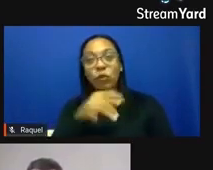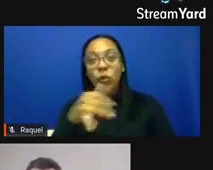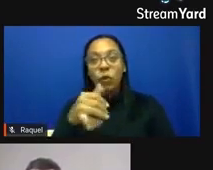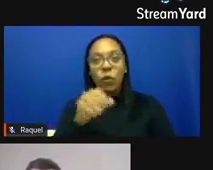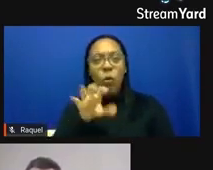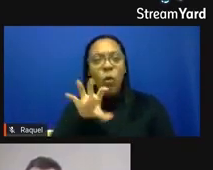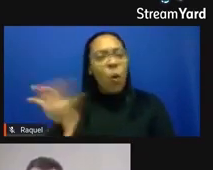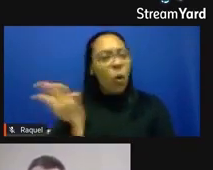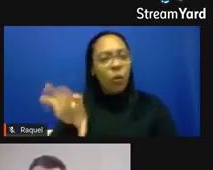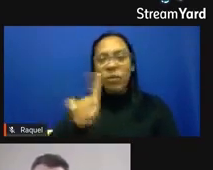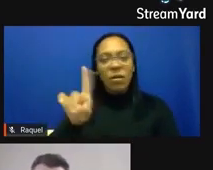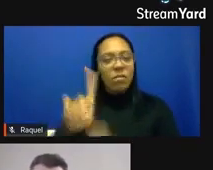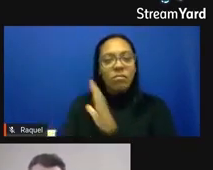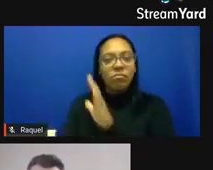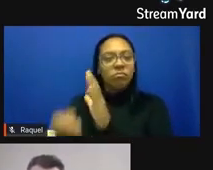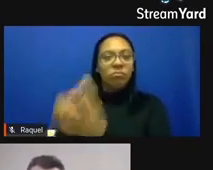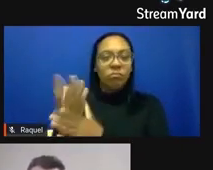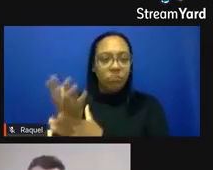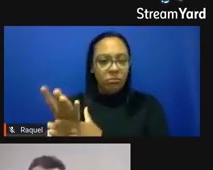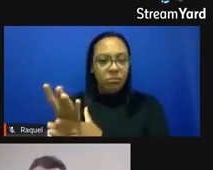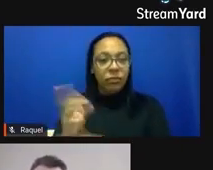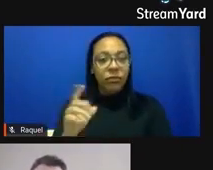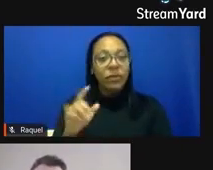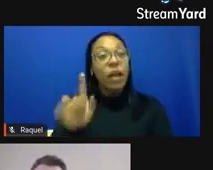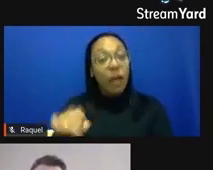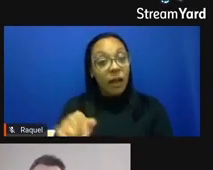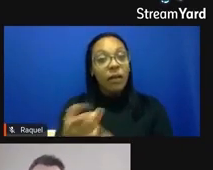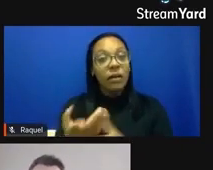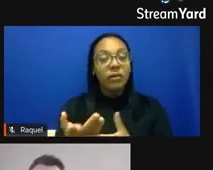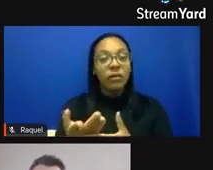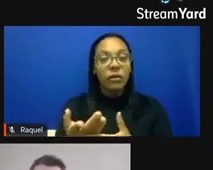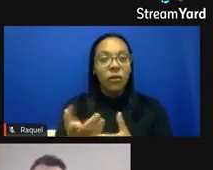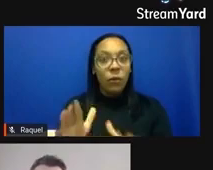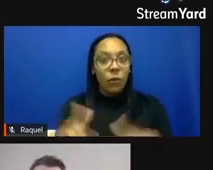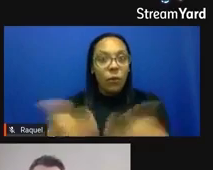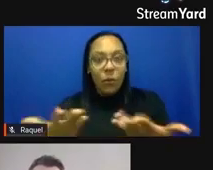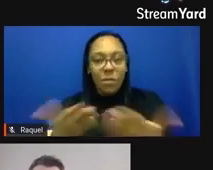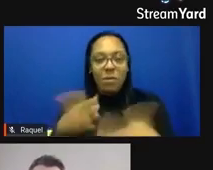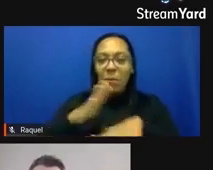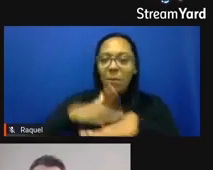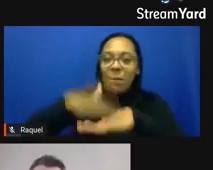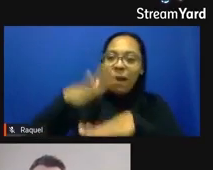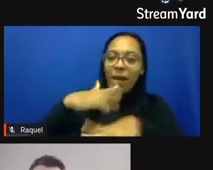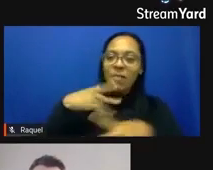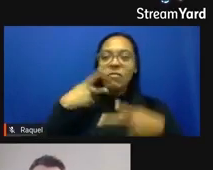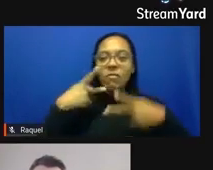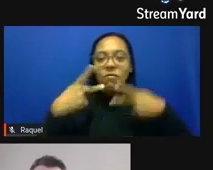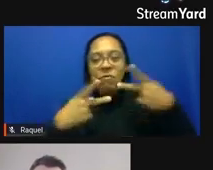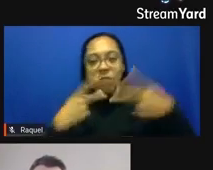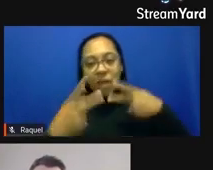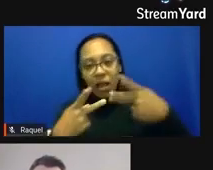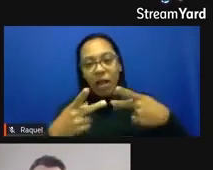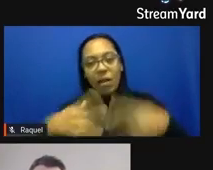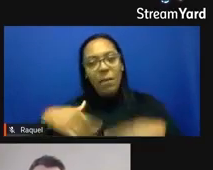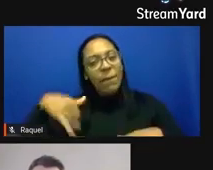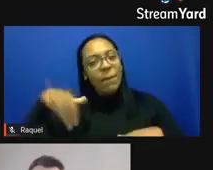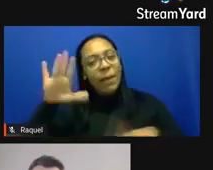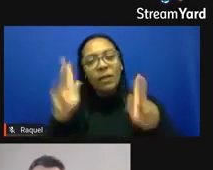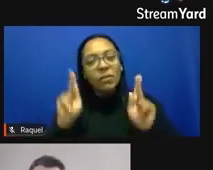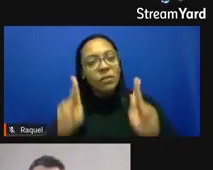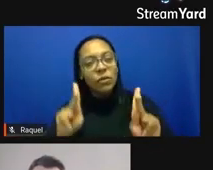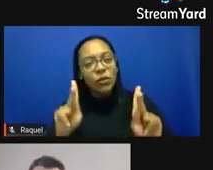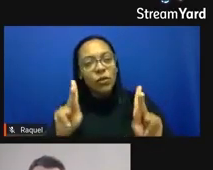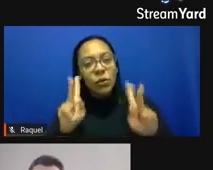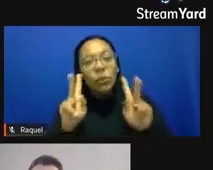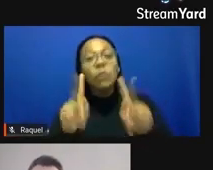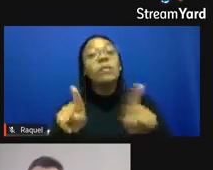exploração sexual. Porque é exatamente isso. Quanto mais a gente fala, mais as pessoas tendem a